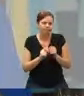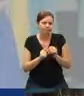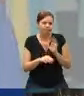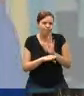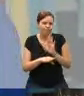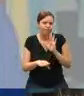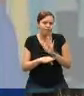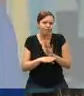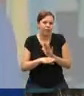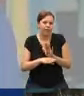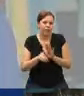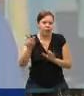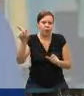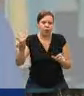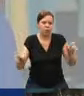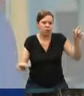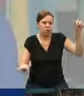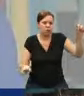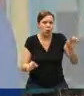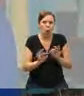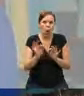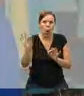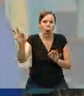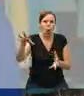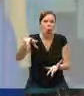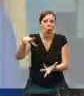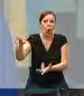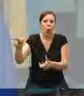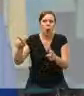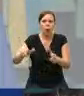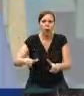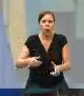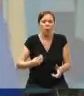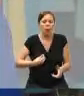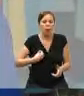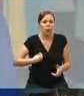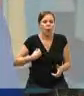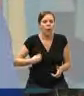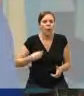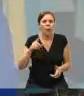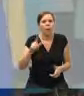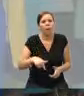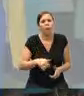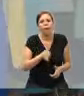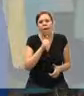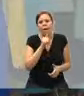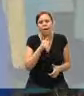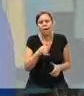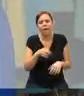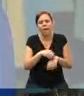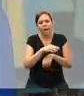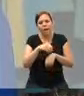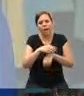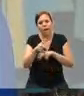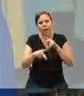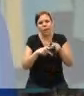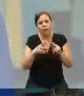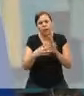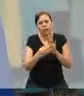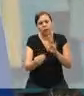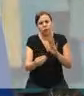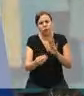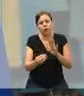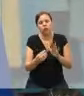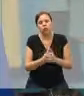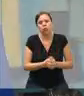para o mundo, sabe, onde a gente vive. É o exemplo que a gente dá para outras pessoas, que às vezes você fica em casa sem